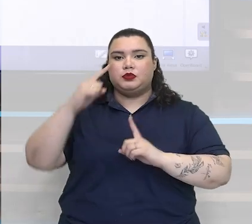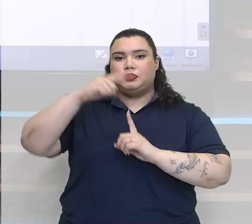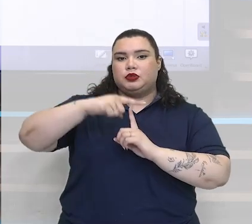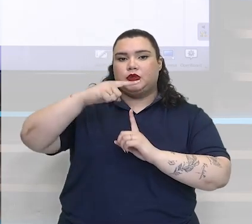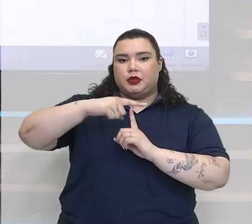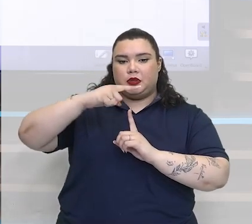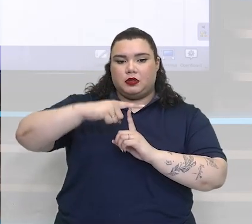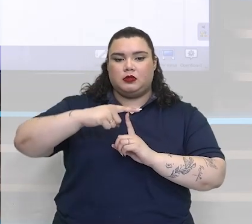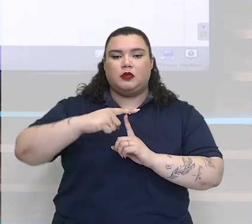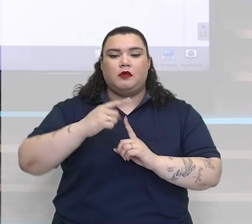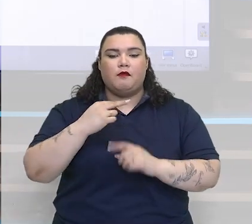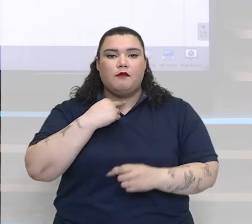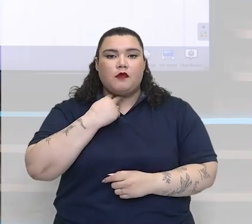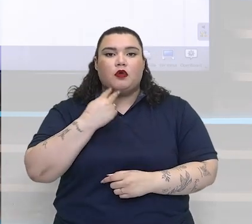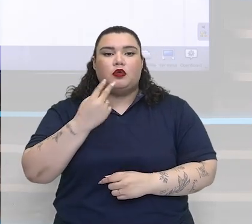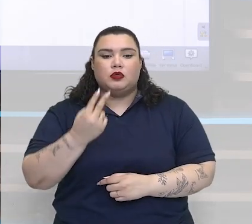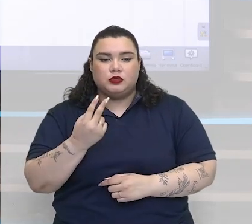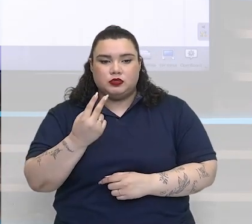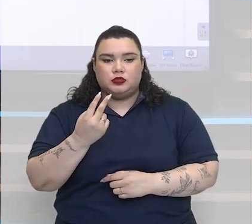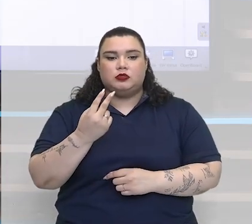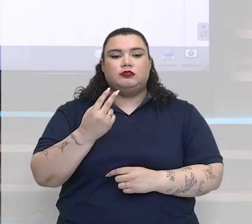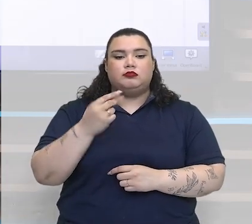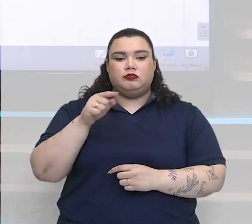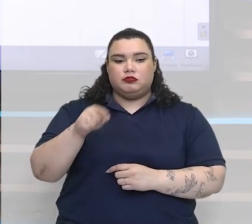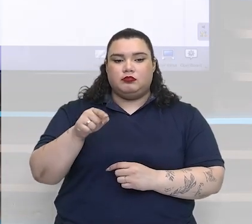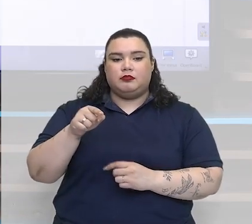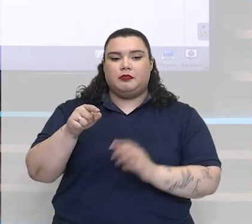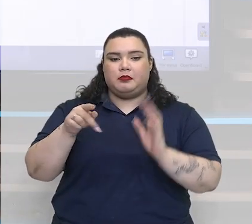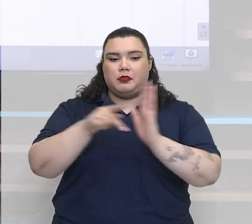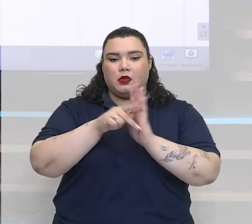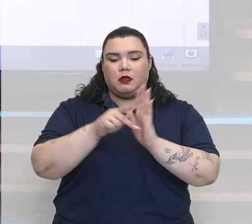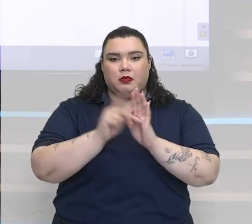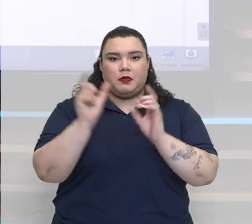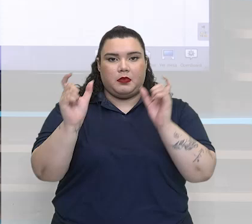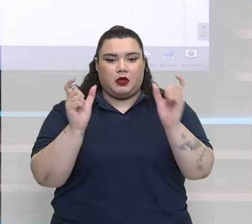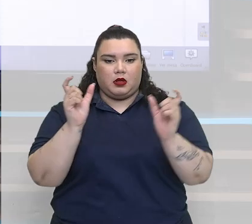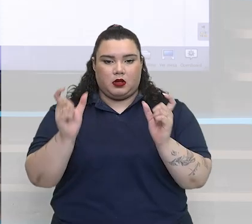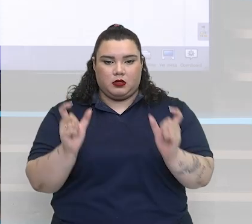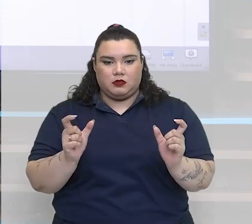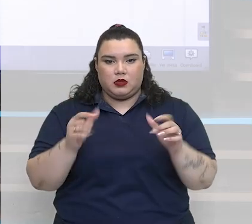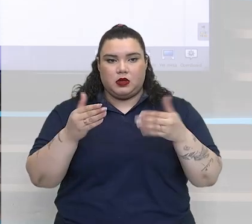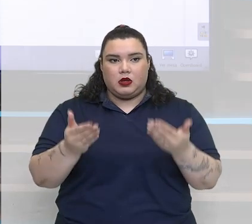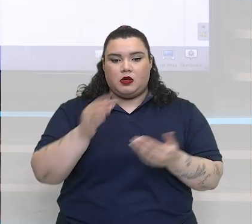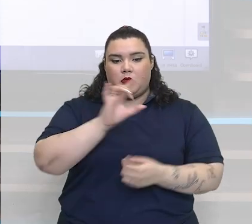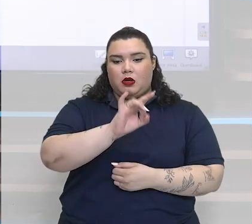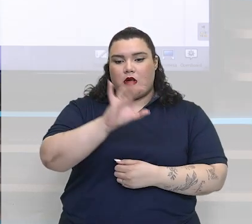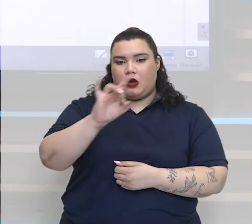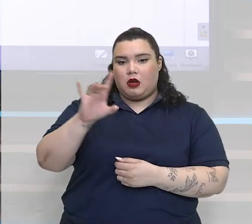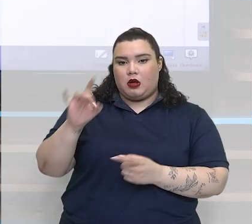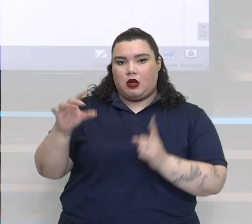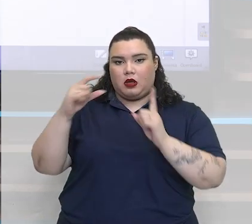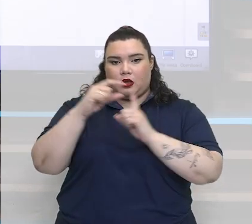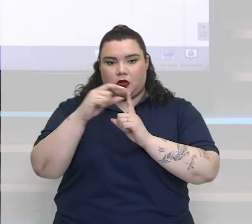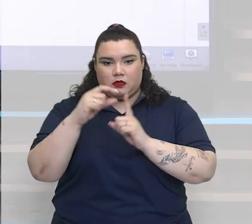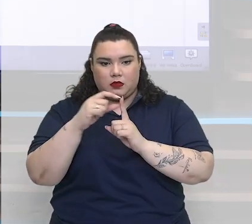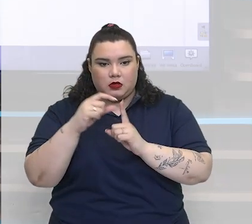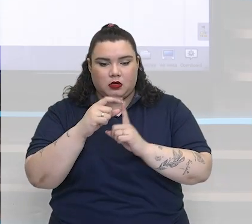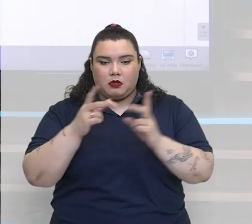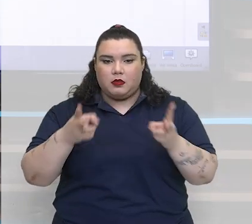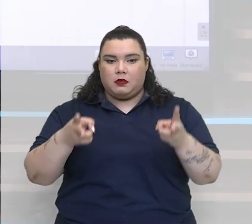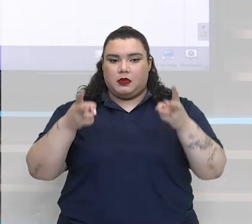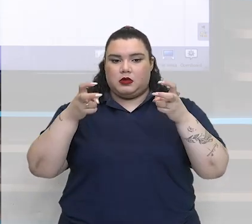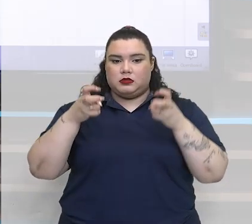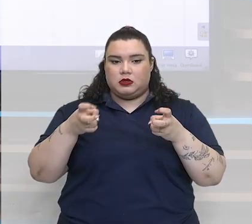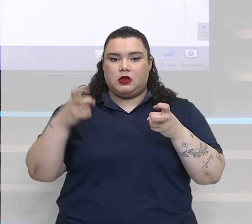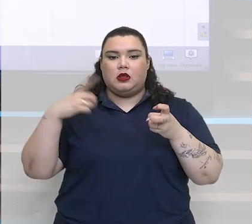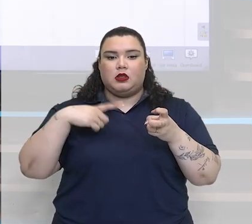tipo de ênfase que foi dado a cada palavra. Então, em cada palavra, você observou